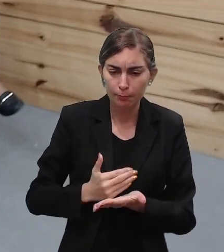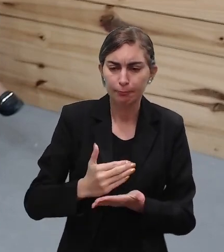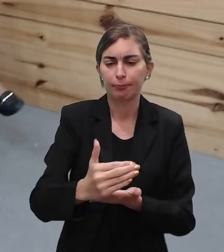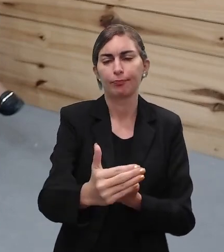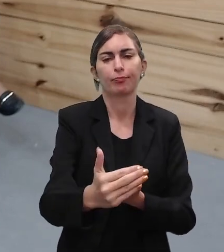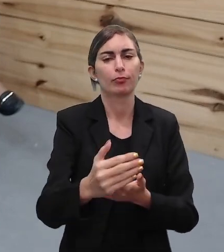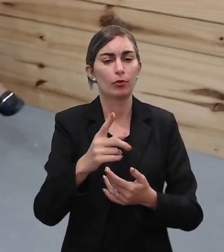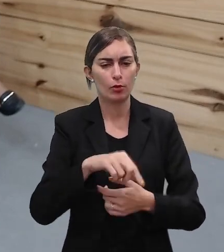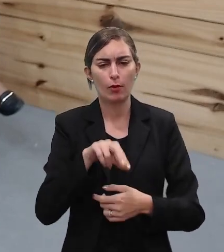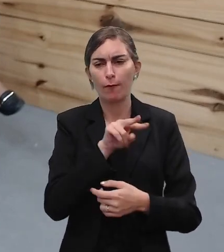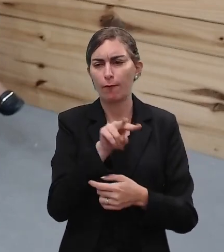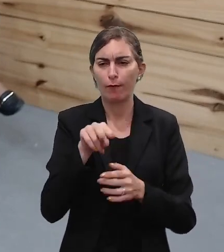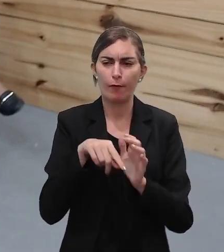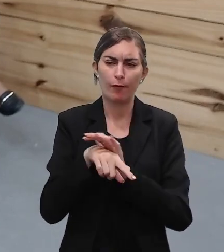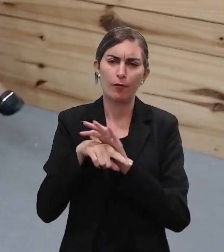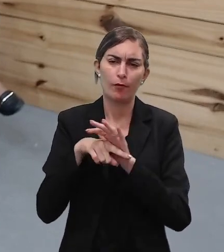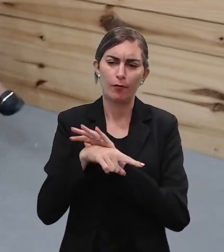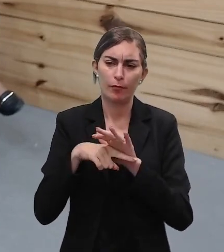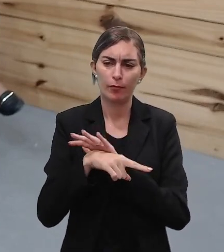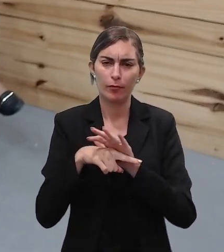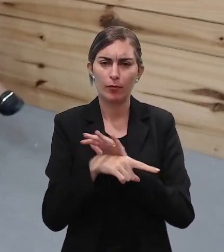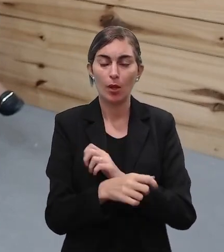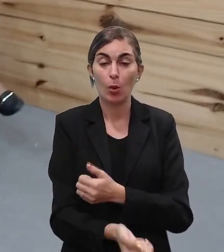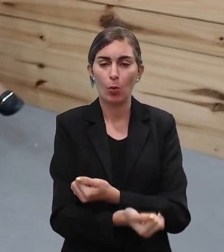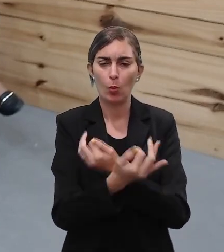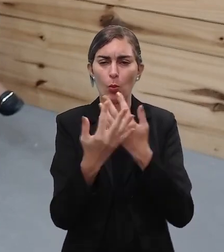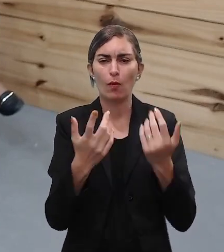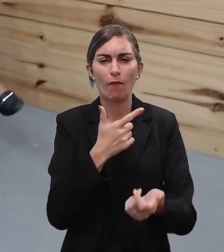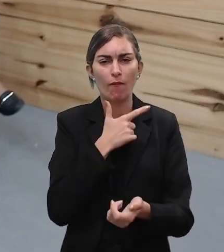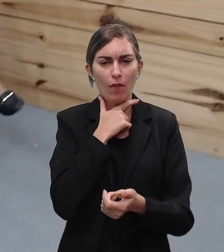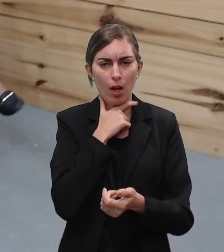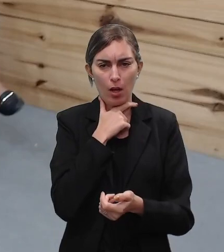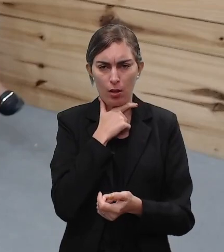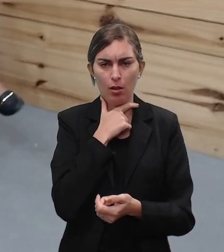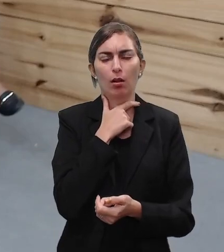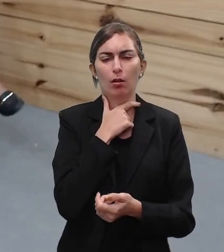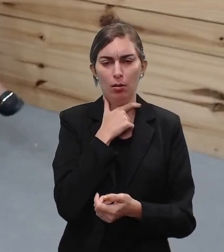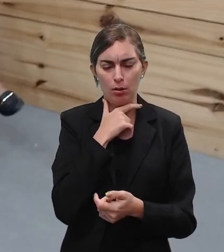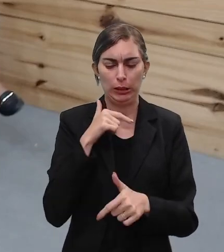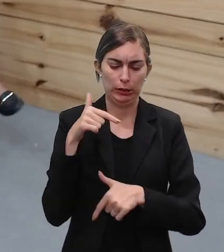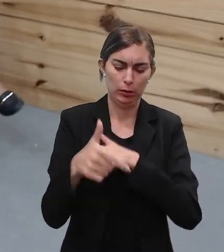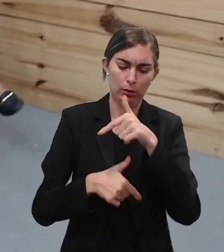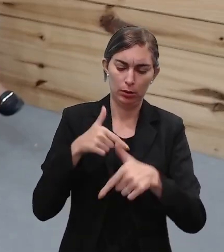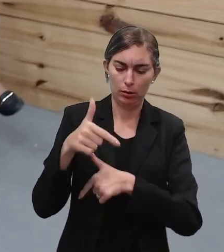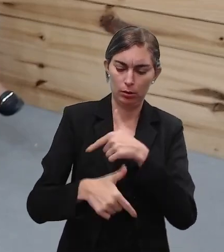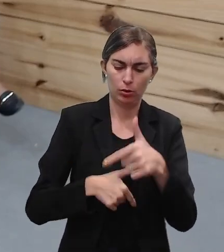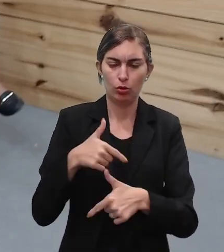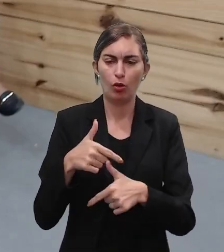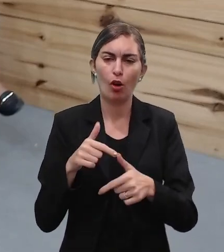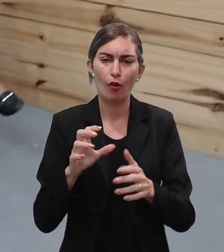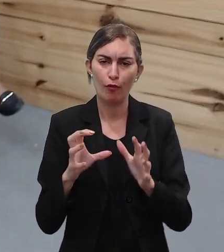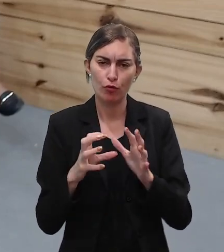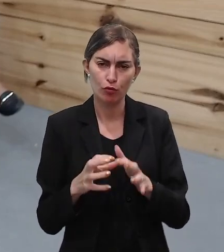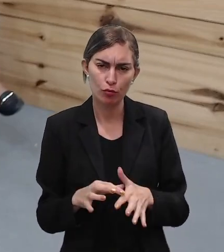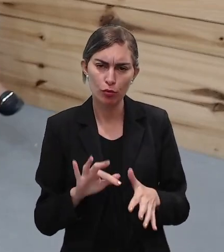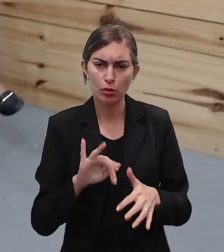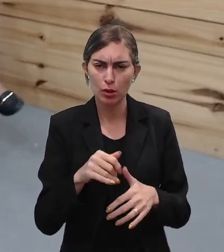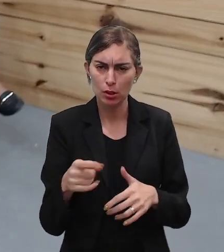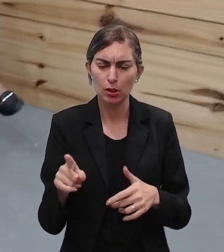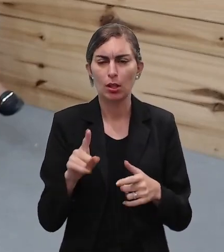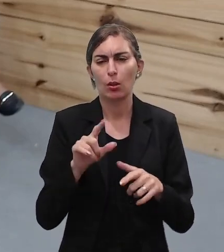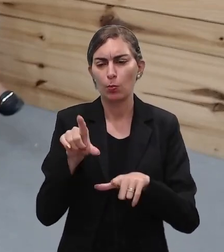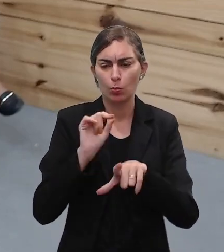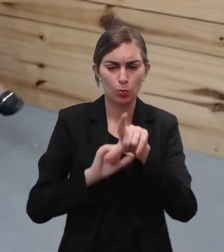nós vamos verificar a quantidade de vagas e assim trabalhar essas funções e captar essas pessoas, que